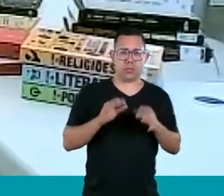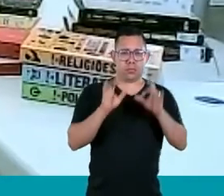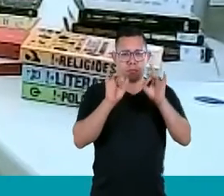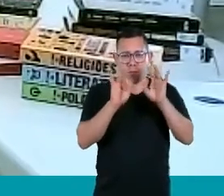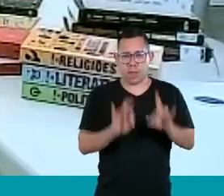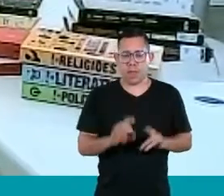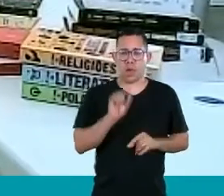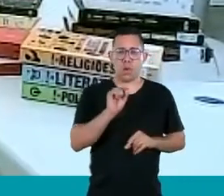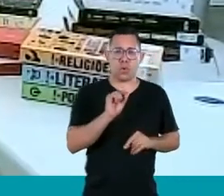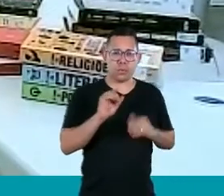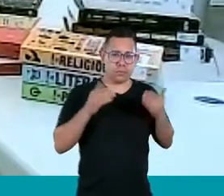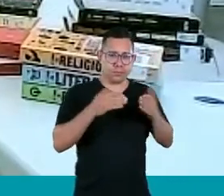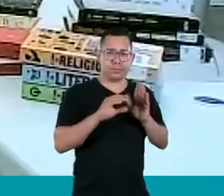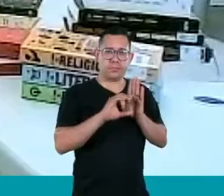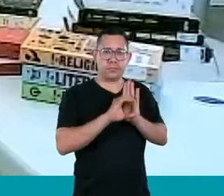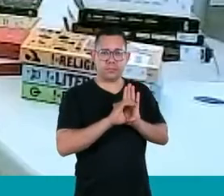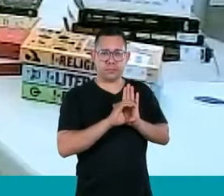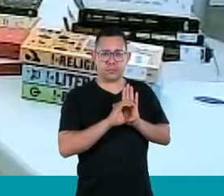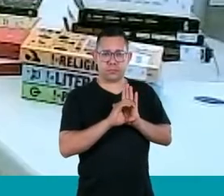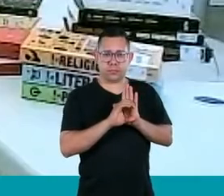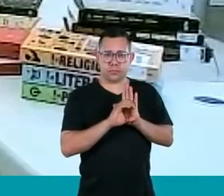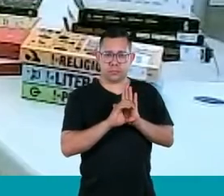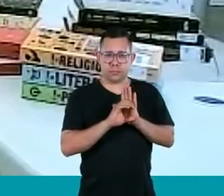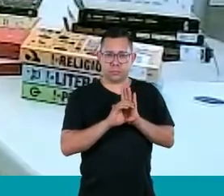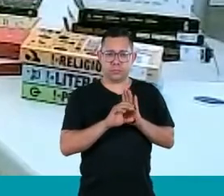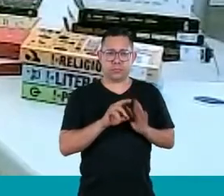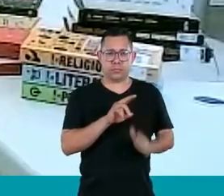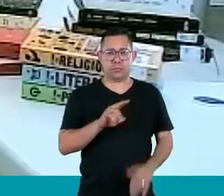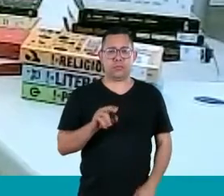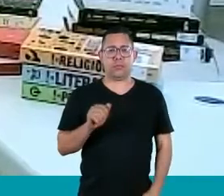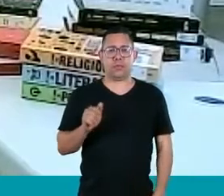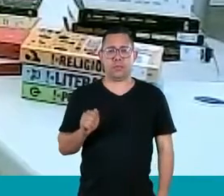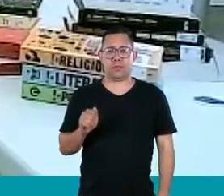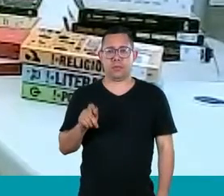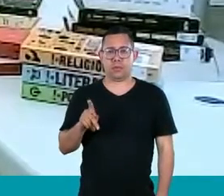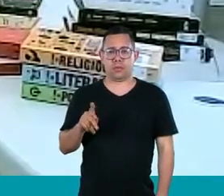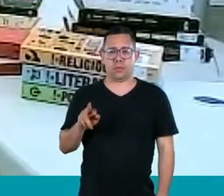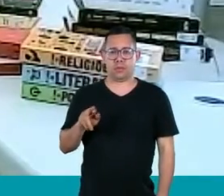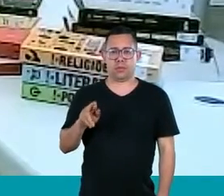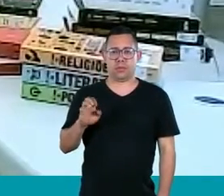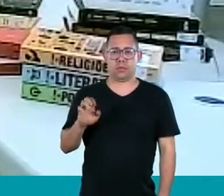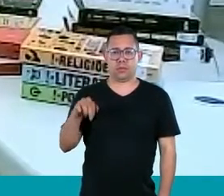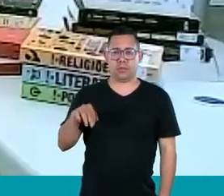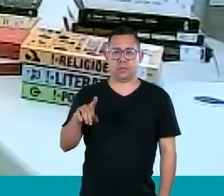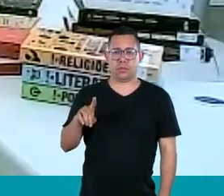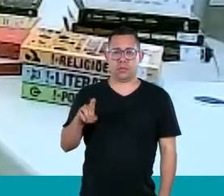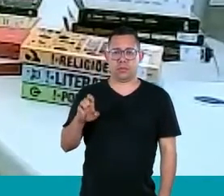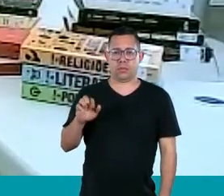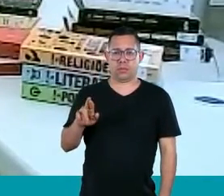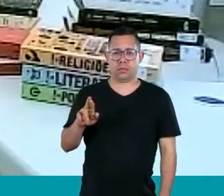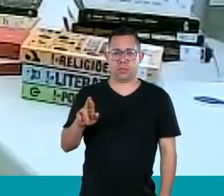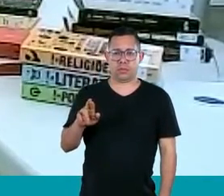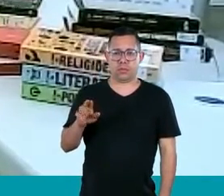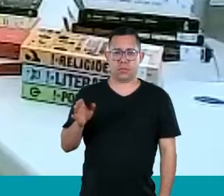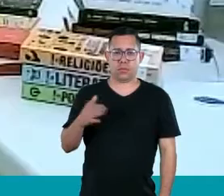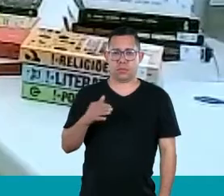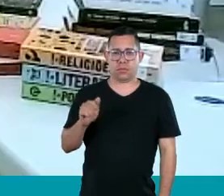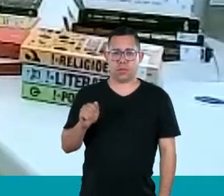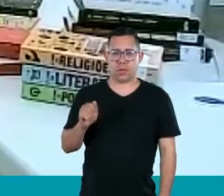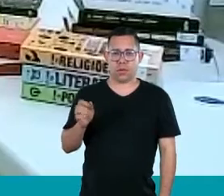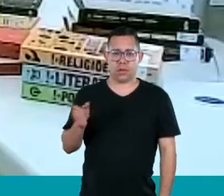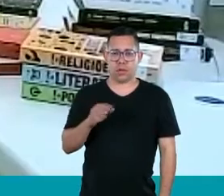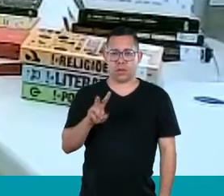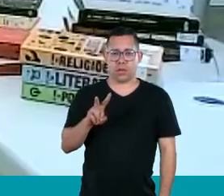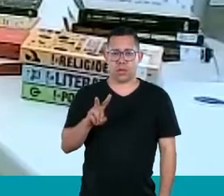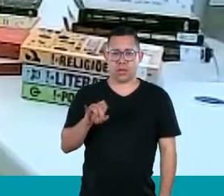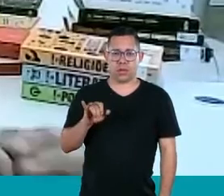eu me atentarei ao capítulo chamado Aprender a Viver, porque eu acho que na contemporaneidade precisamos aprender a viver,